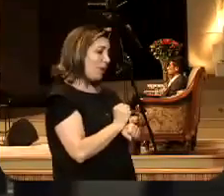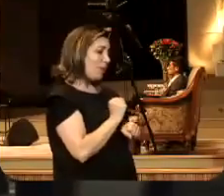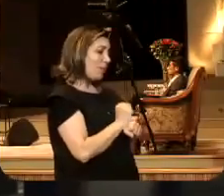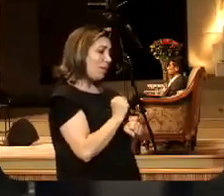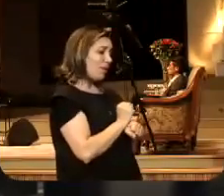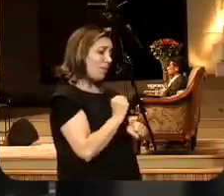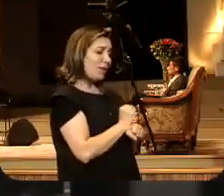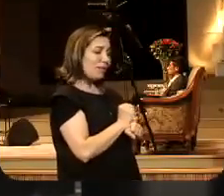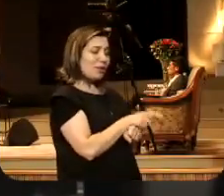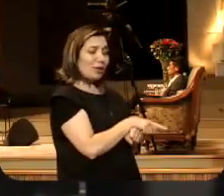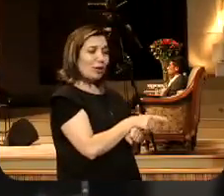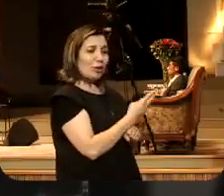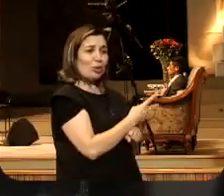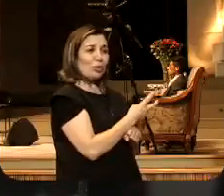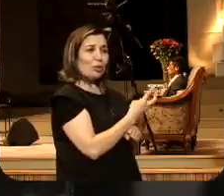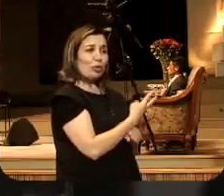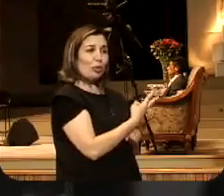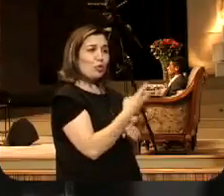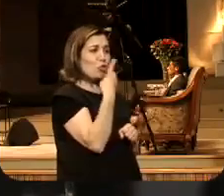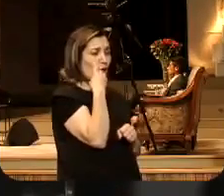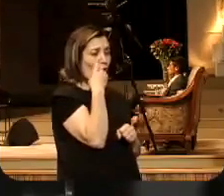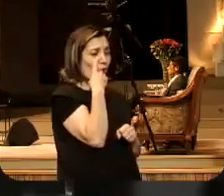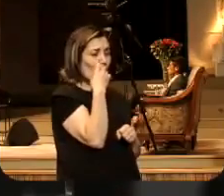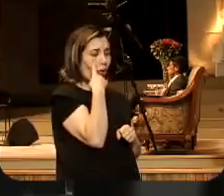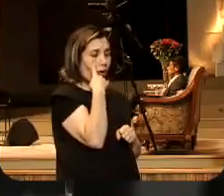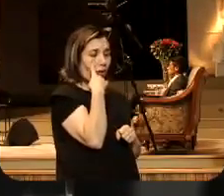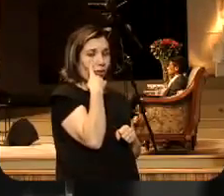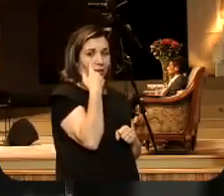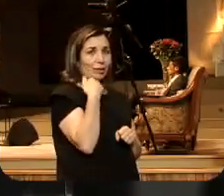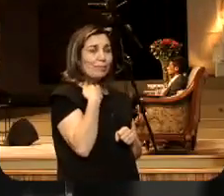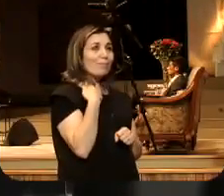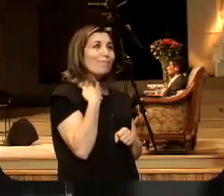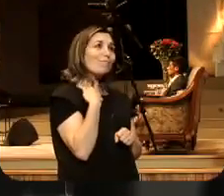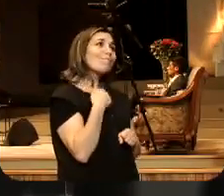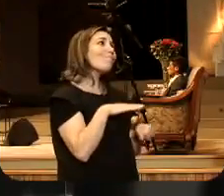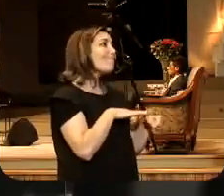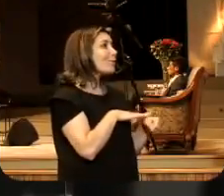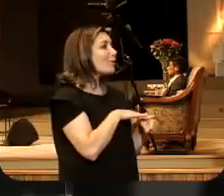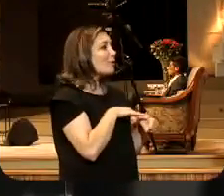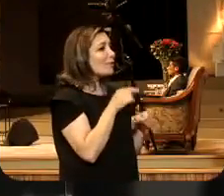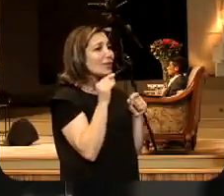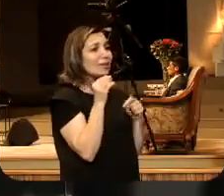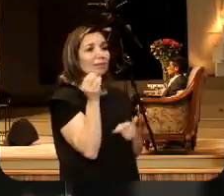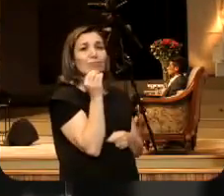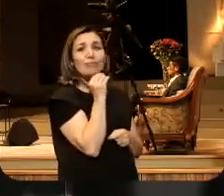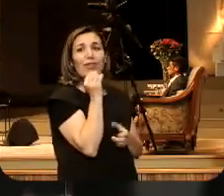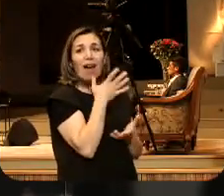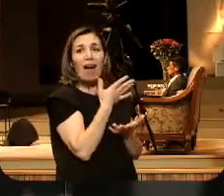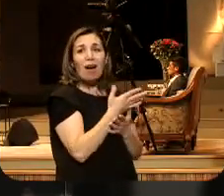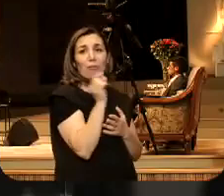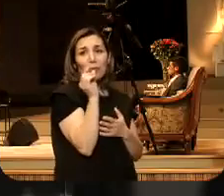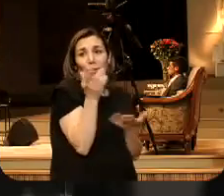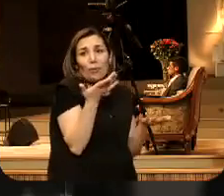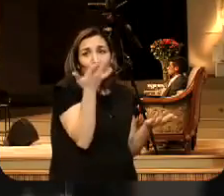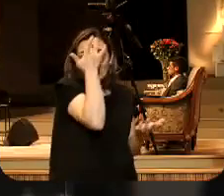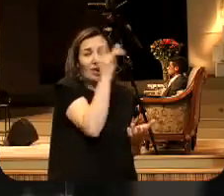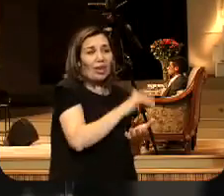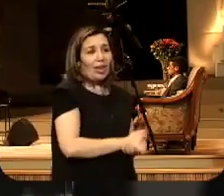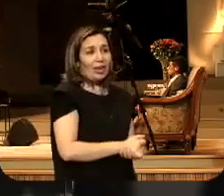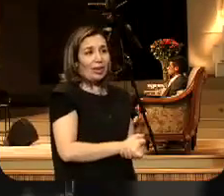Veio muito forte ao meu coração, depois de perguntar várias coisas para eles, enfim, não como um diagnóstico,